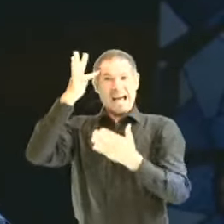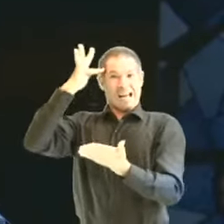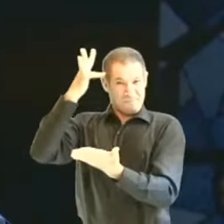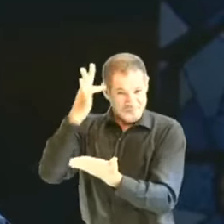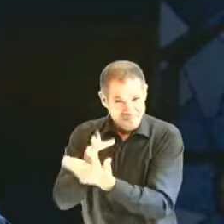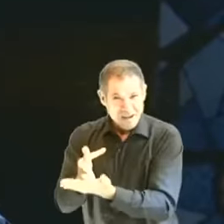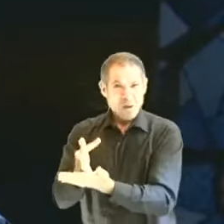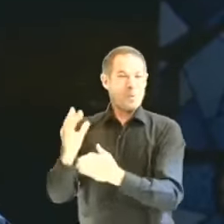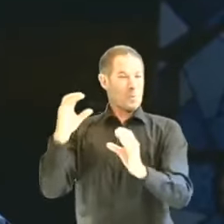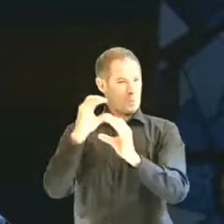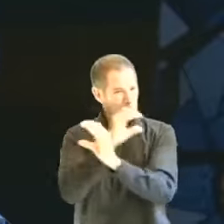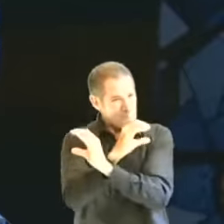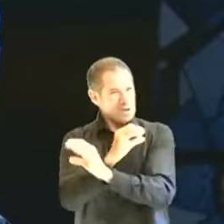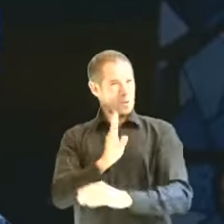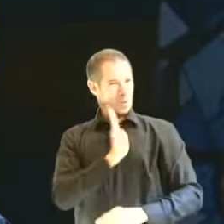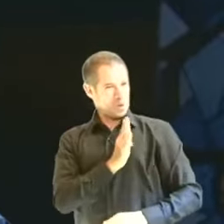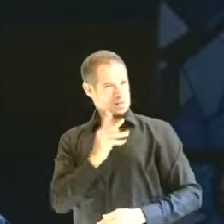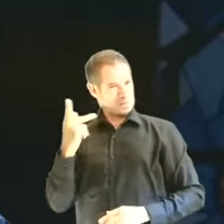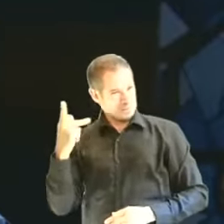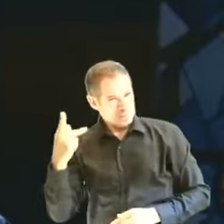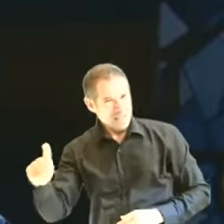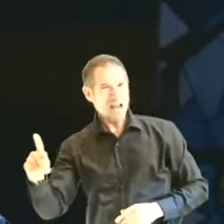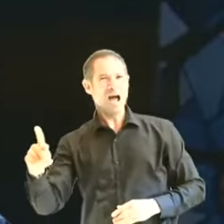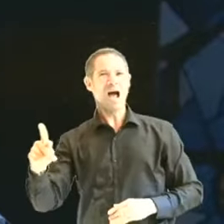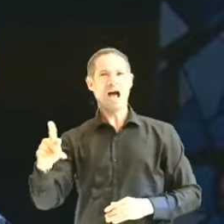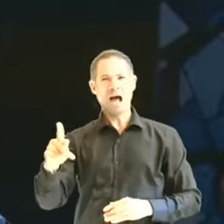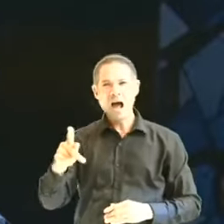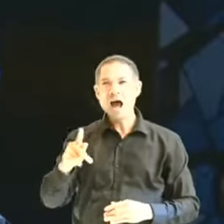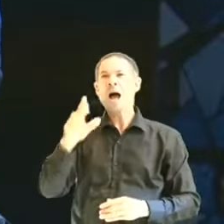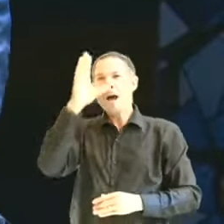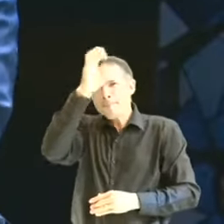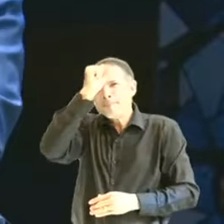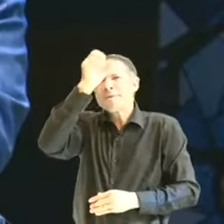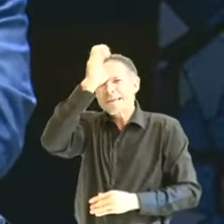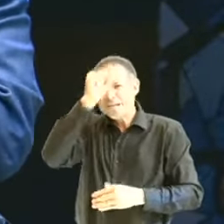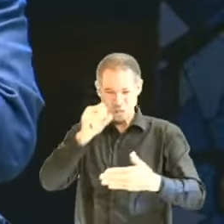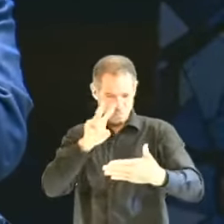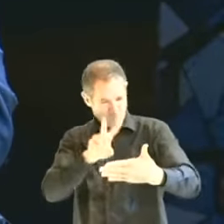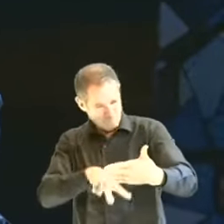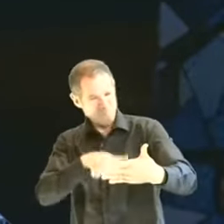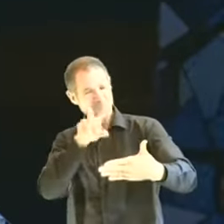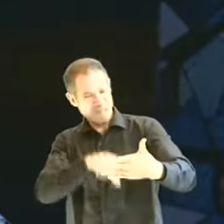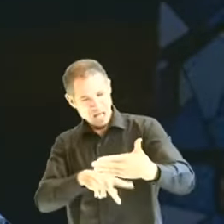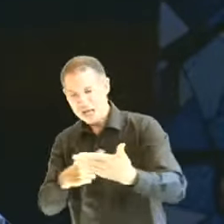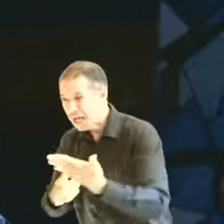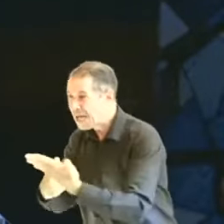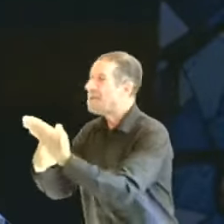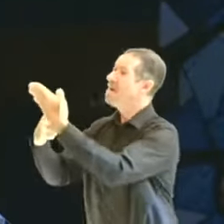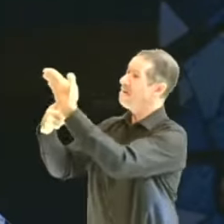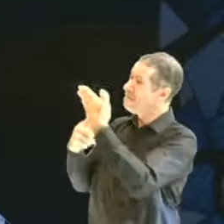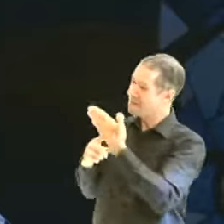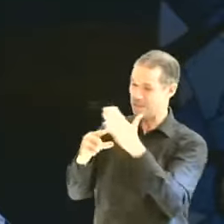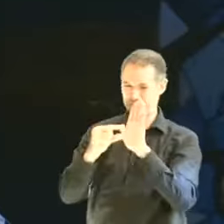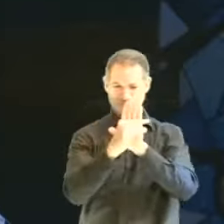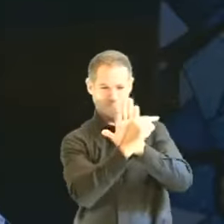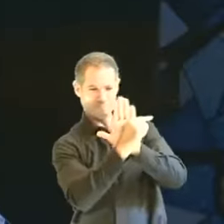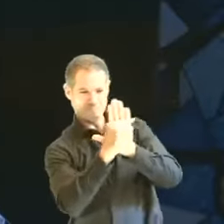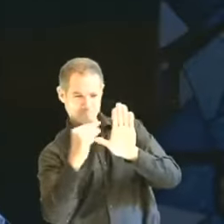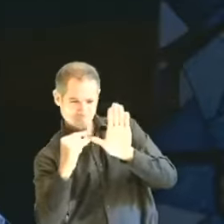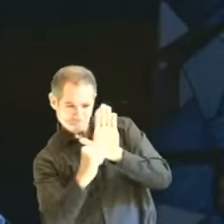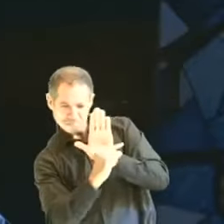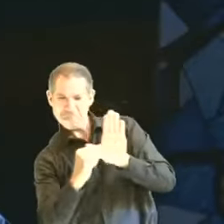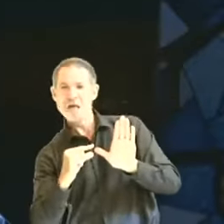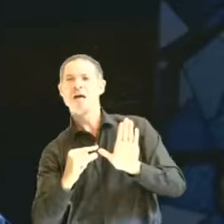esperança no coração dele. E ele aprende algumas coisas sobre Deus nessa leitura que ele revela aqui nos versículos